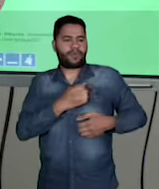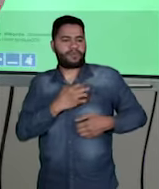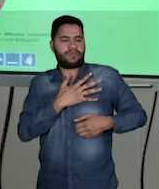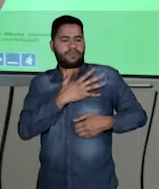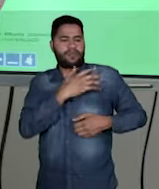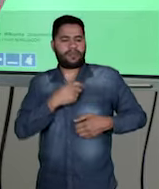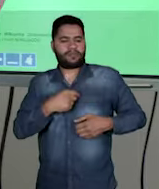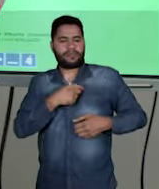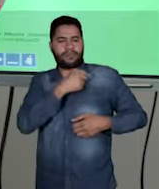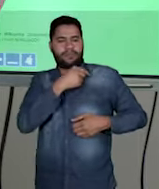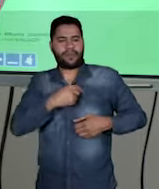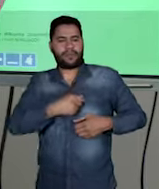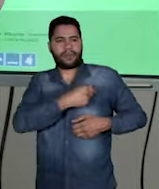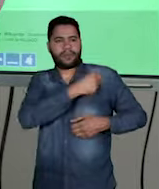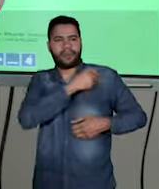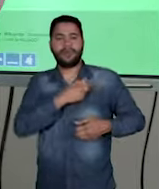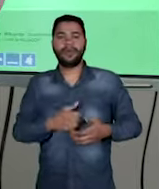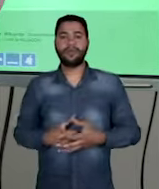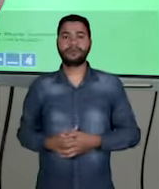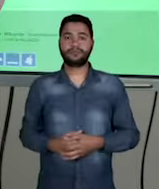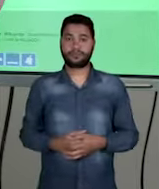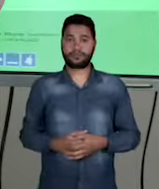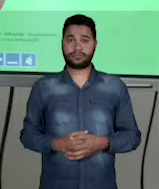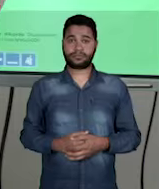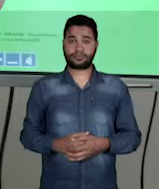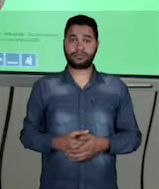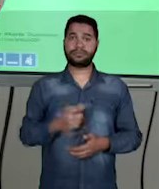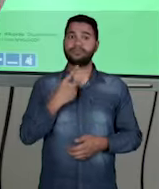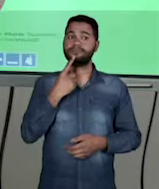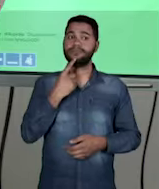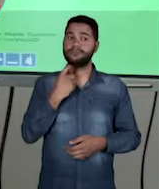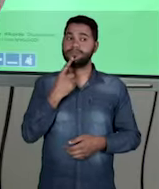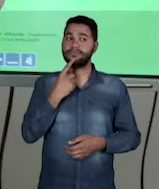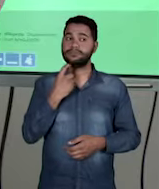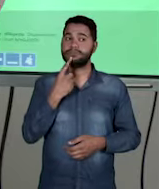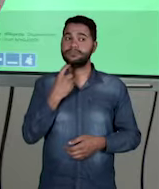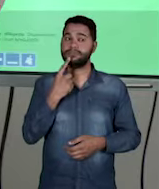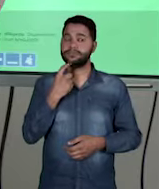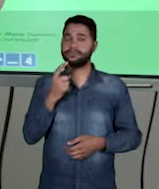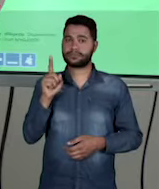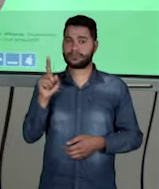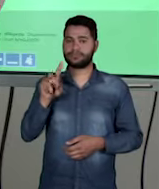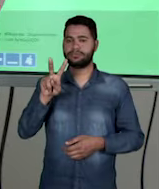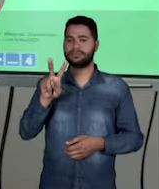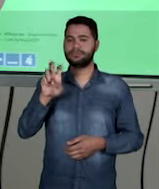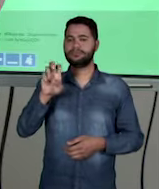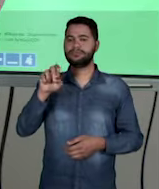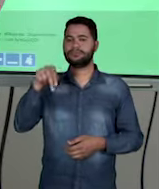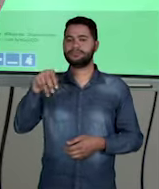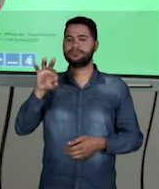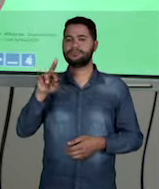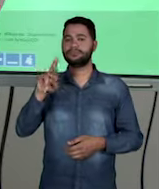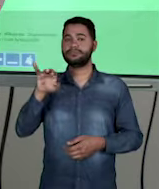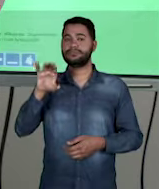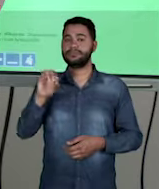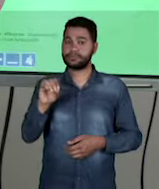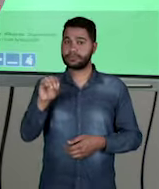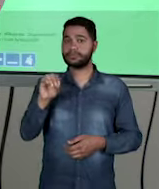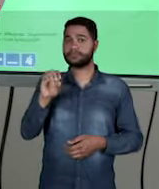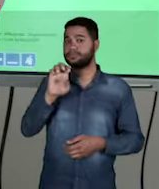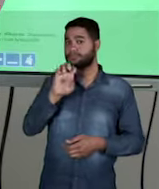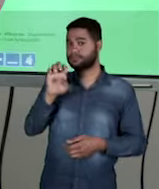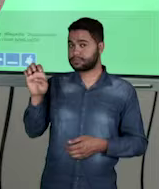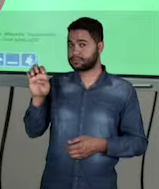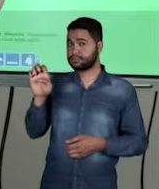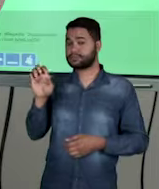passar nessa região. Então, o sangue sai, né, do ventrículo esquerdo, passa